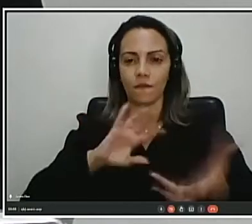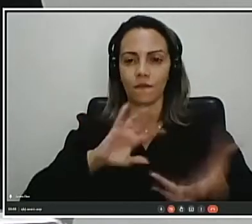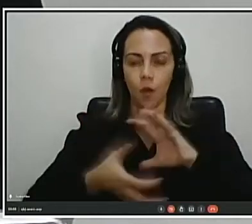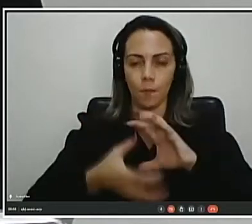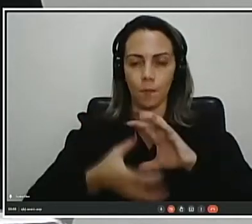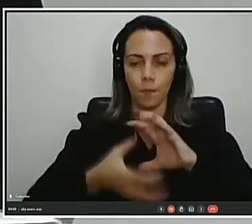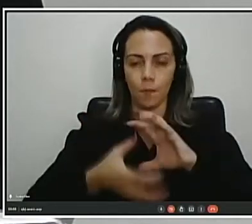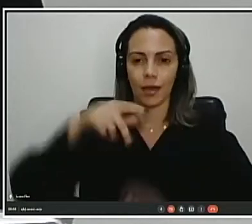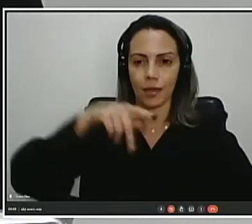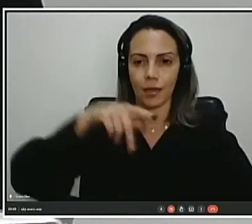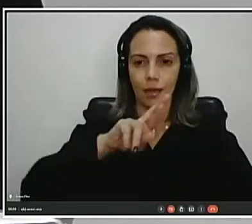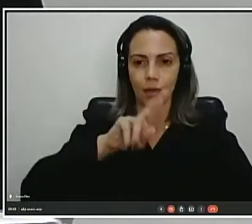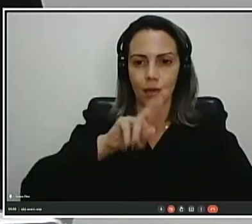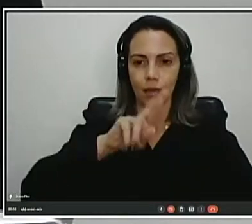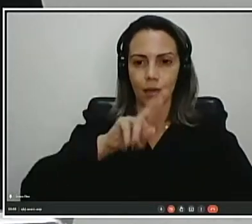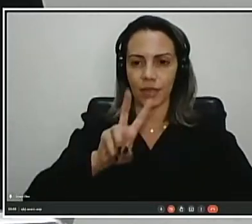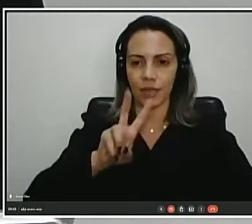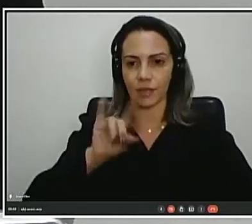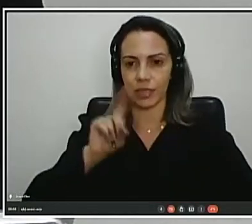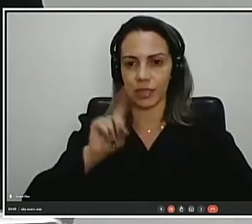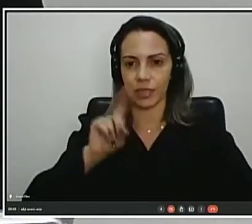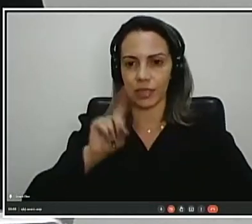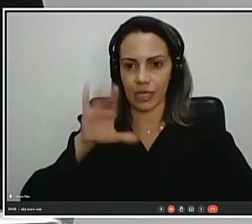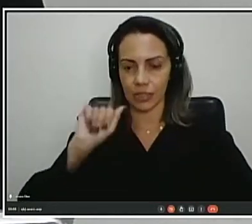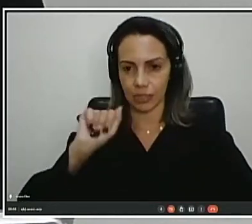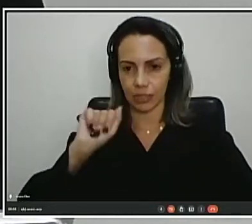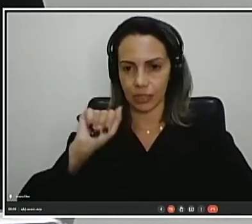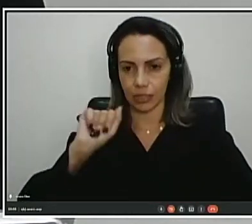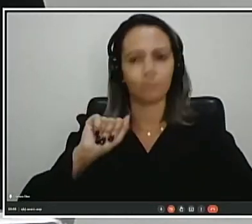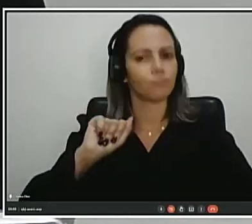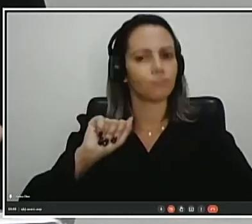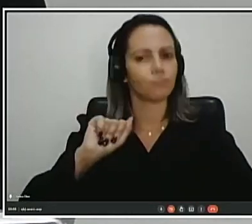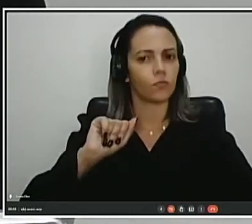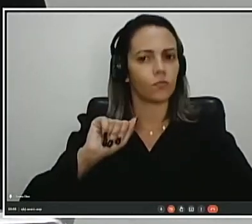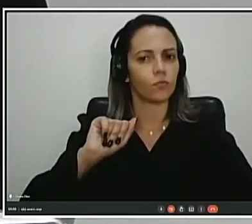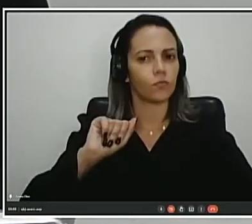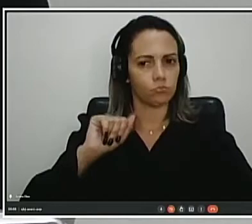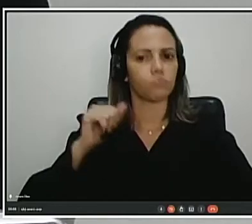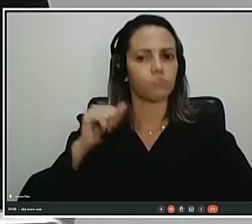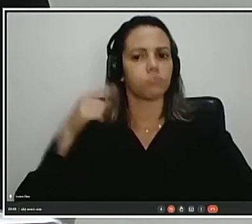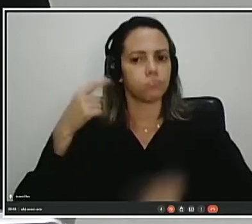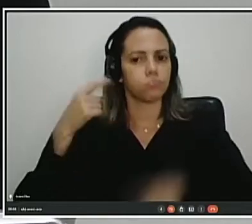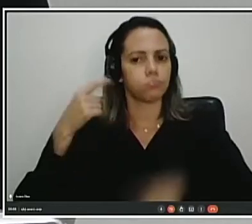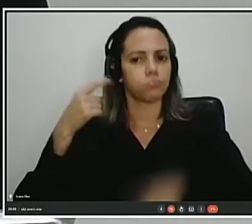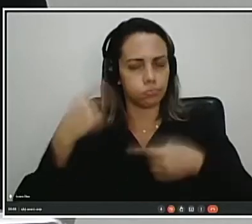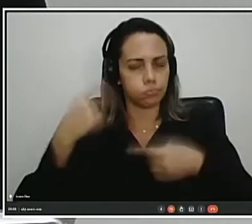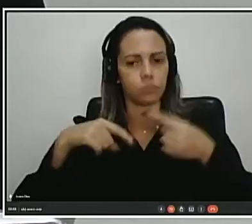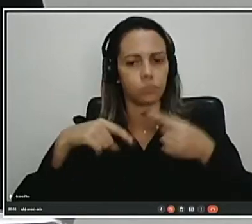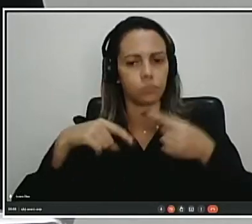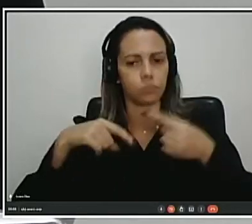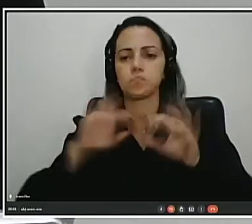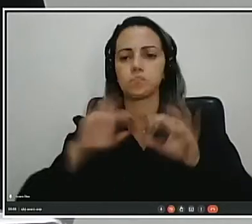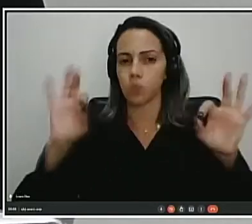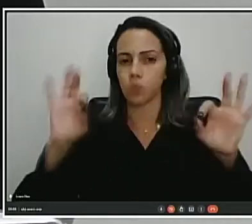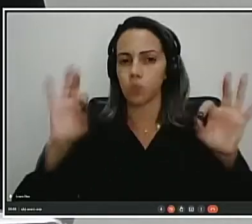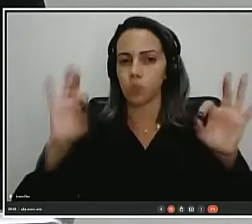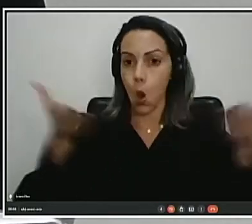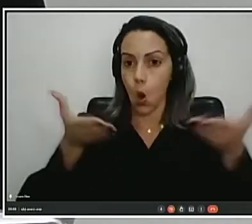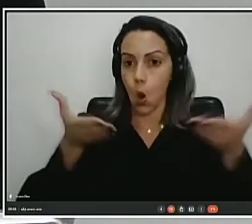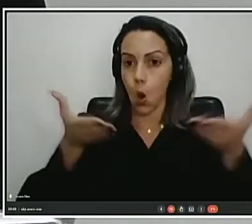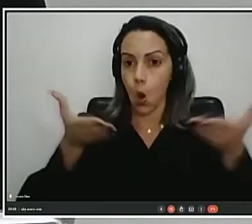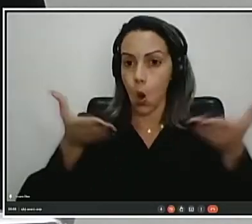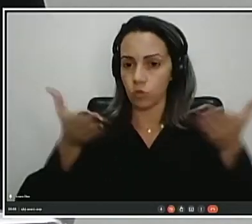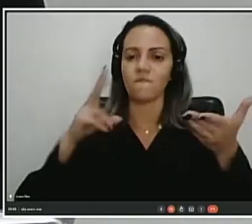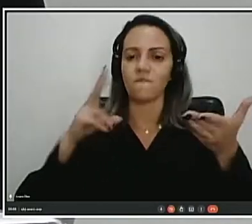Uma audiência muito proveitosa e até que hoje todos os vereadores